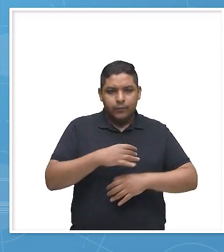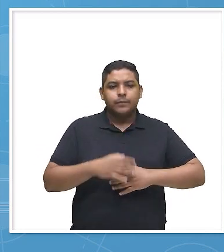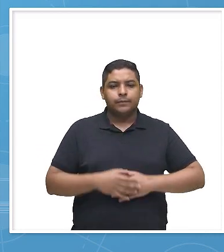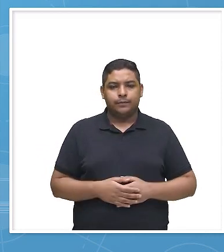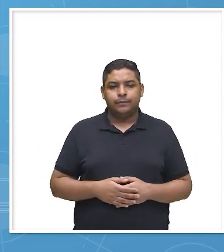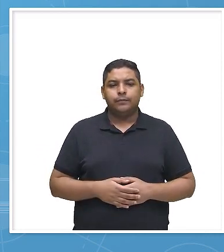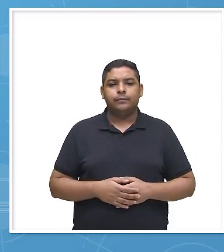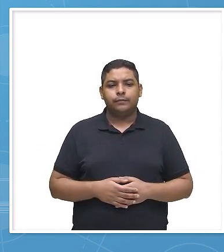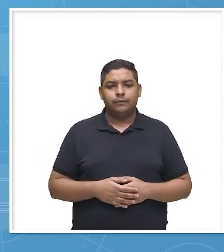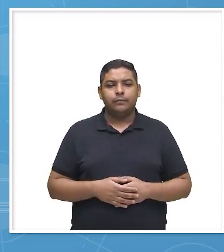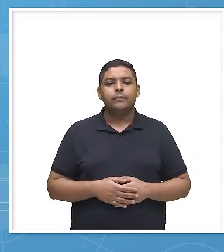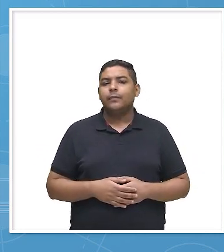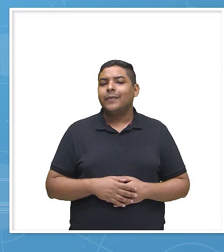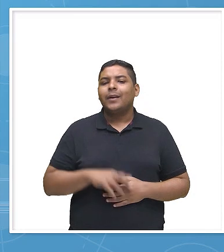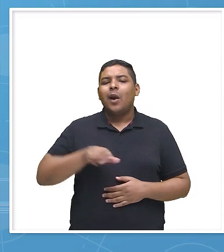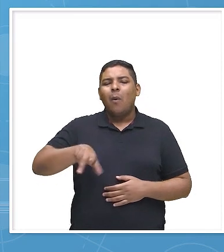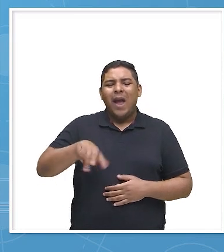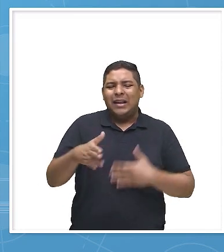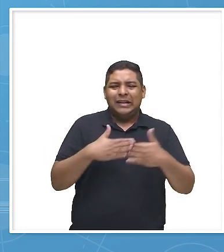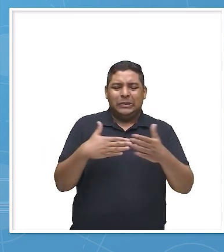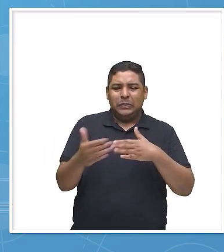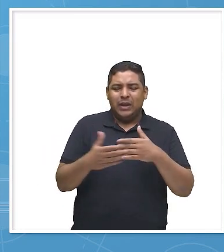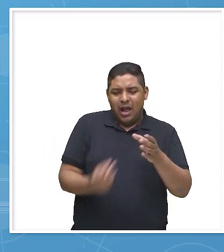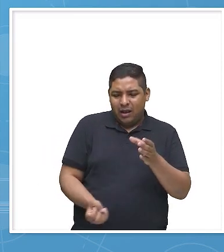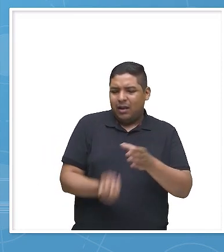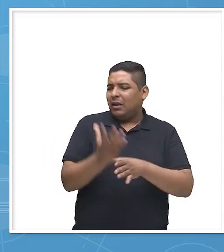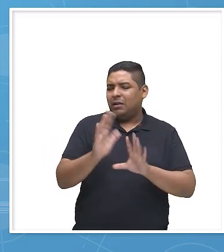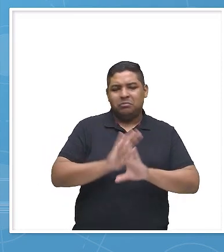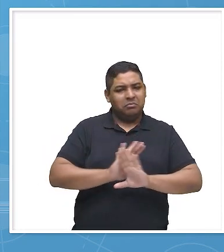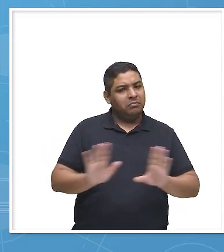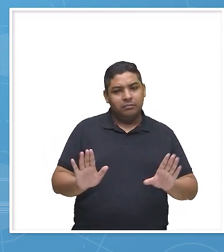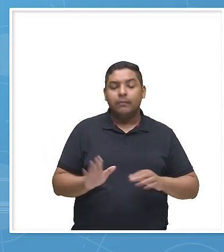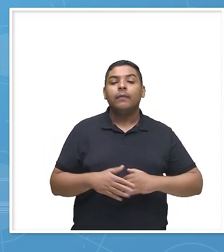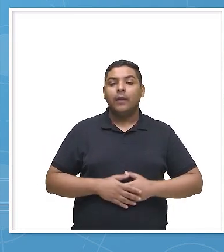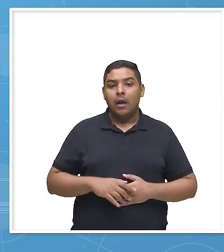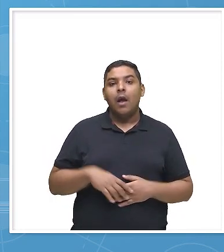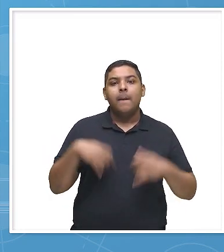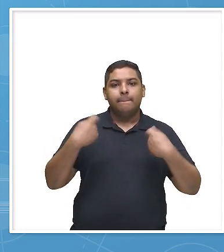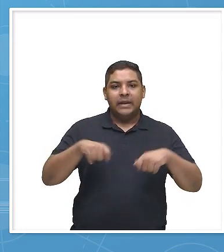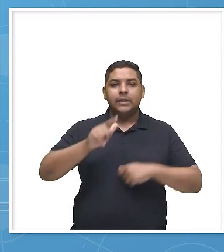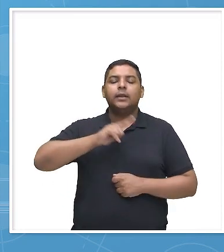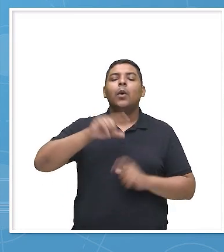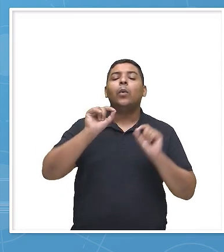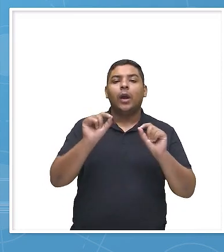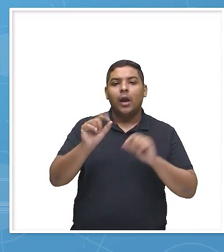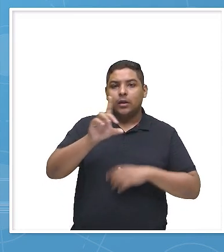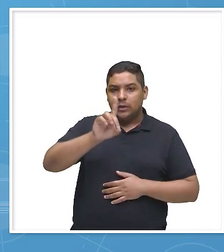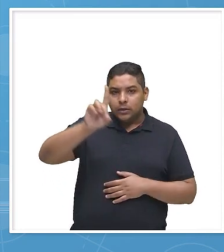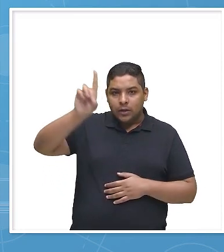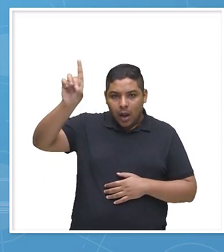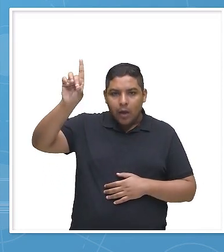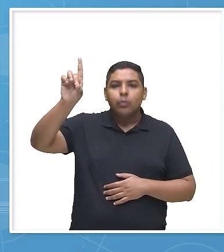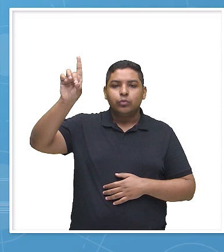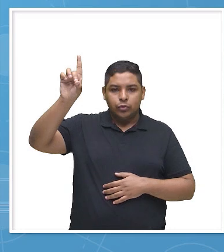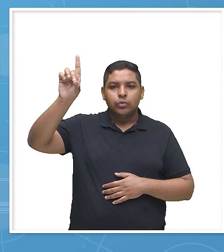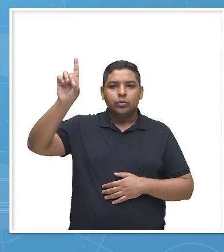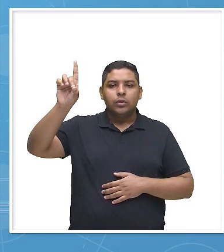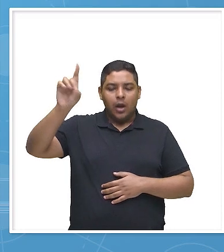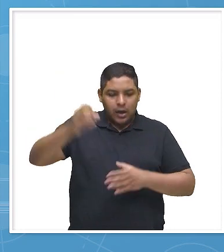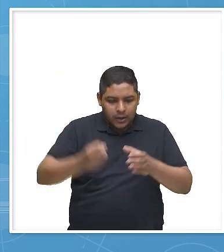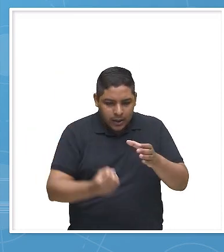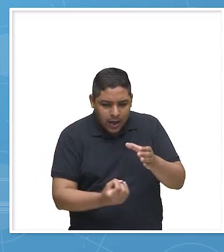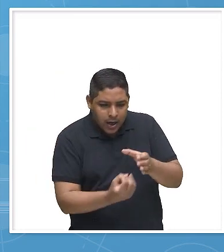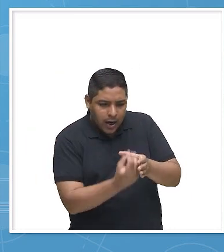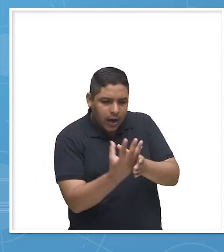não passaram a existir do nada, sem que houvesse um ser superior e externo que os tivesse